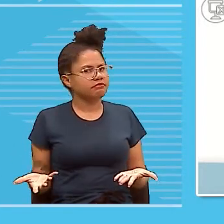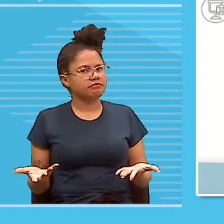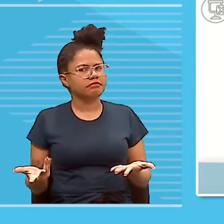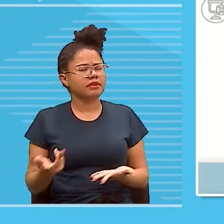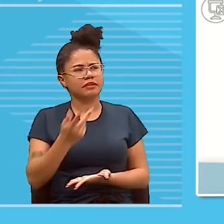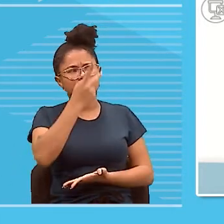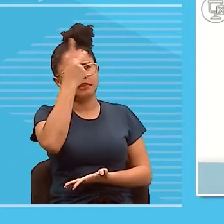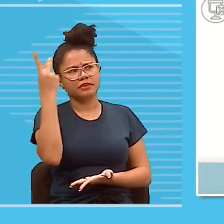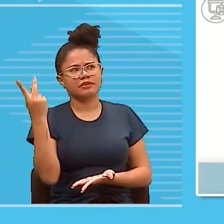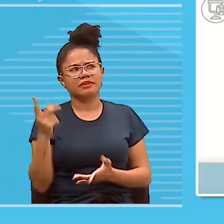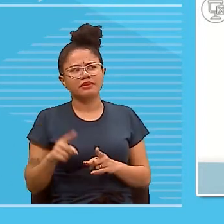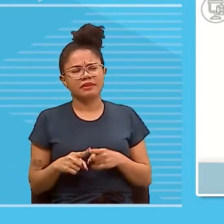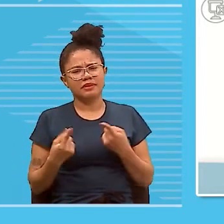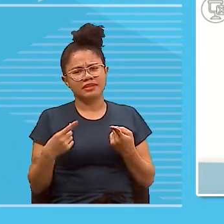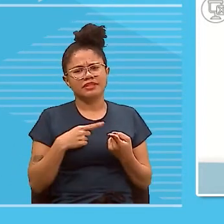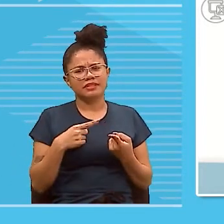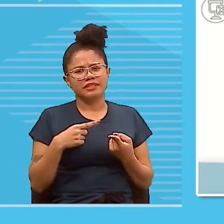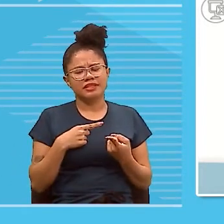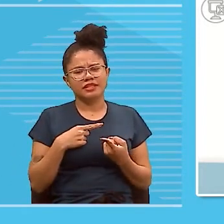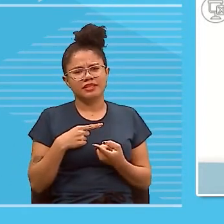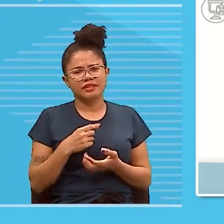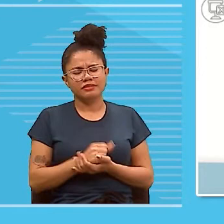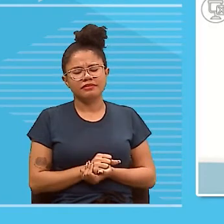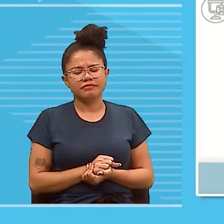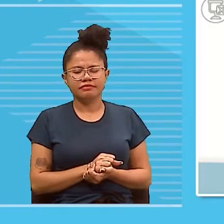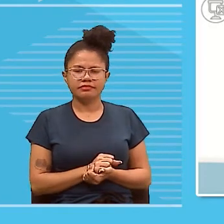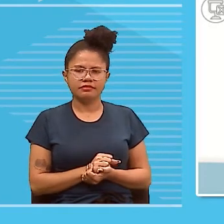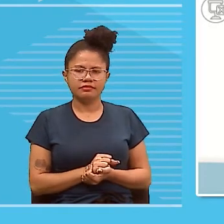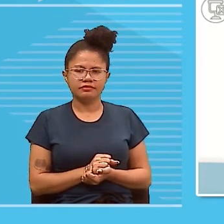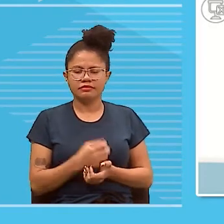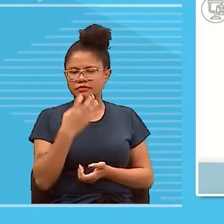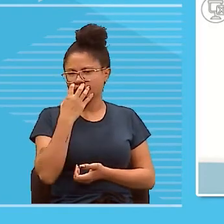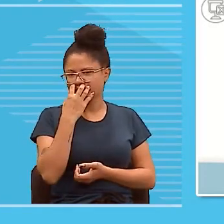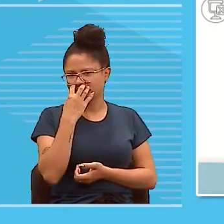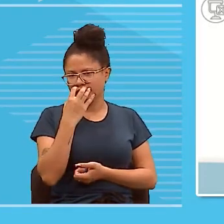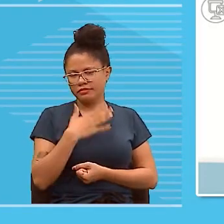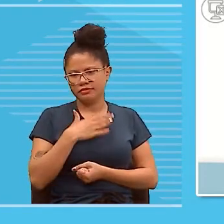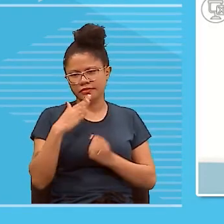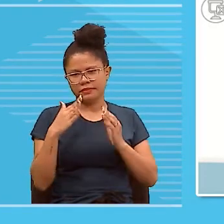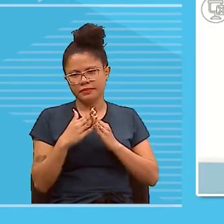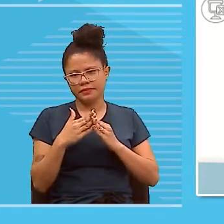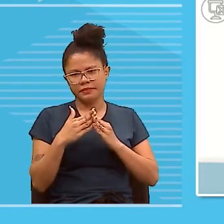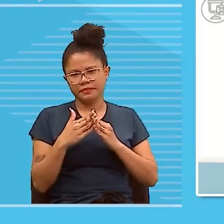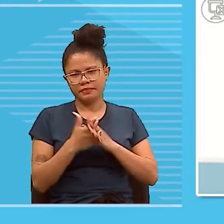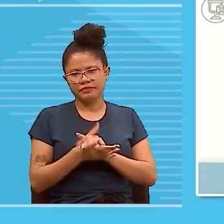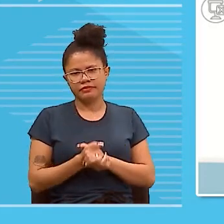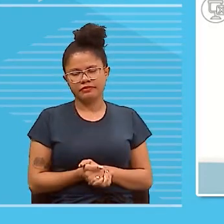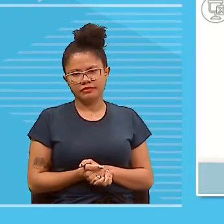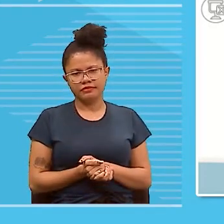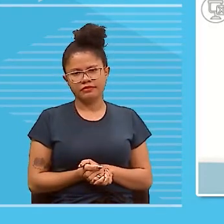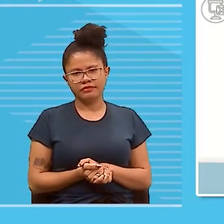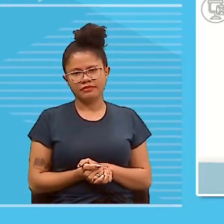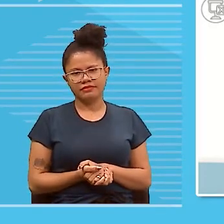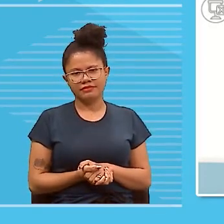pessoa não mas tem um felino lá em Kelly não tem um cachorrinho lá em casa é